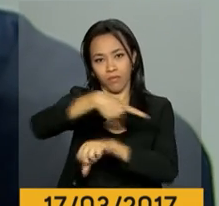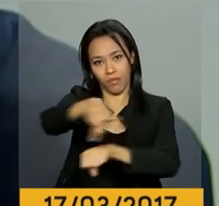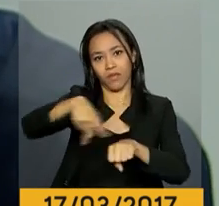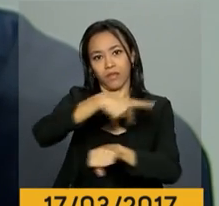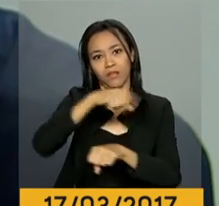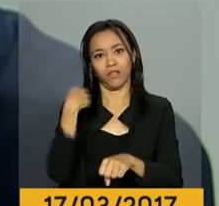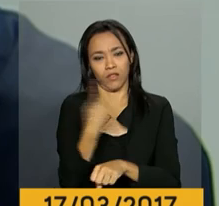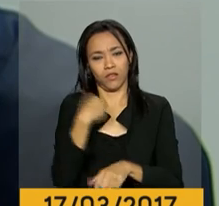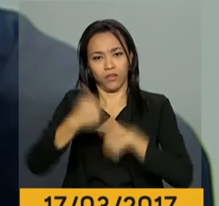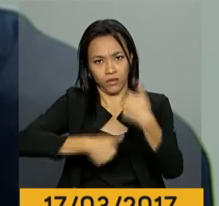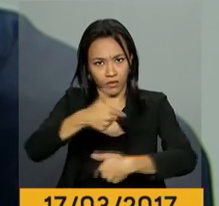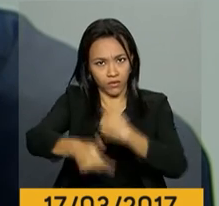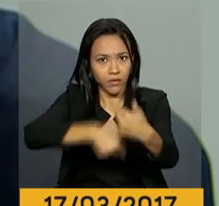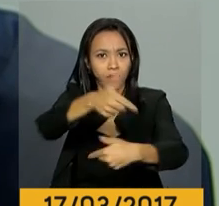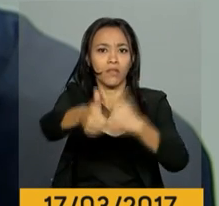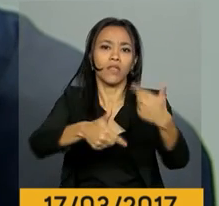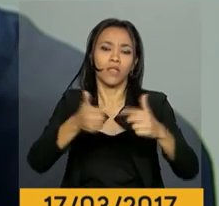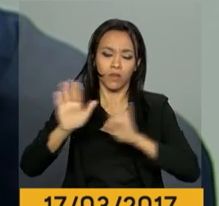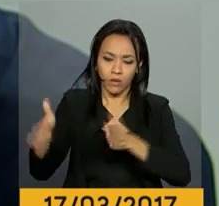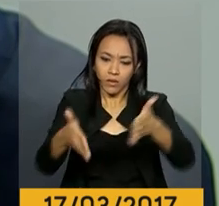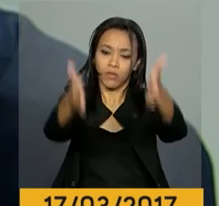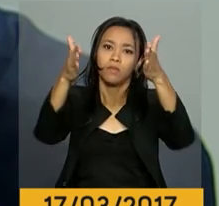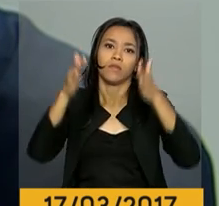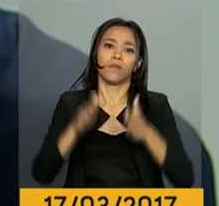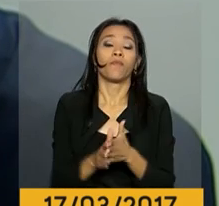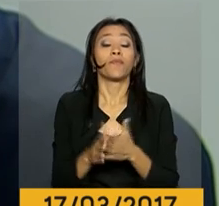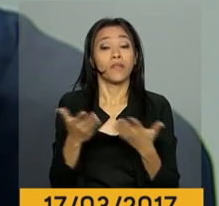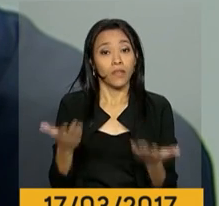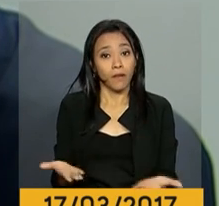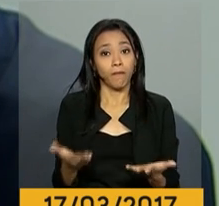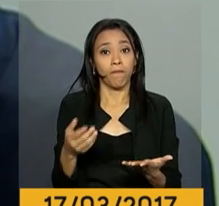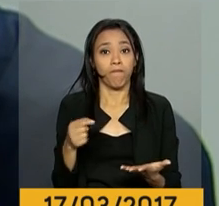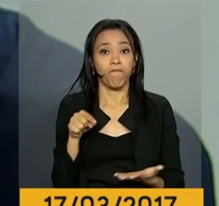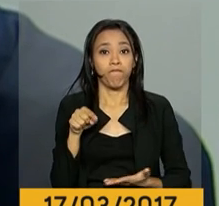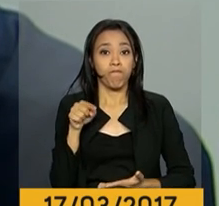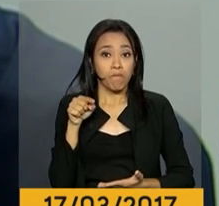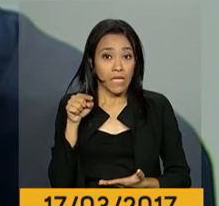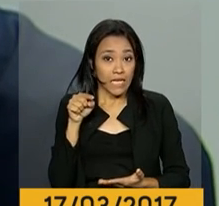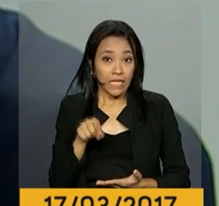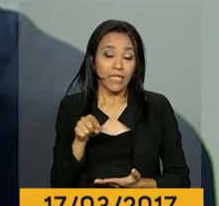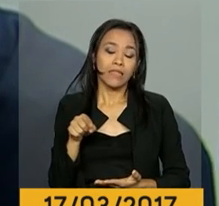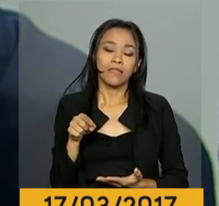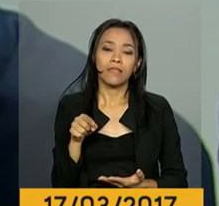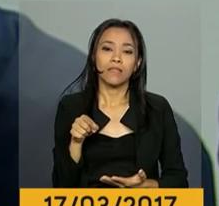Nós estamos trabalhando nessa direção. E, evidentemente,